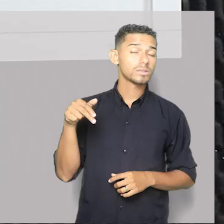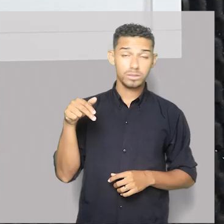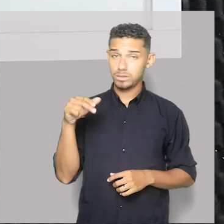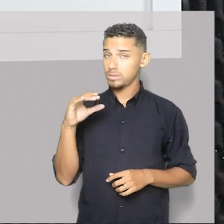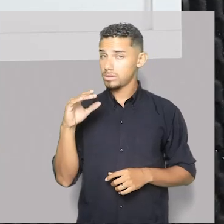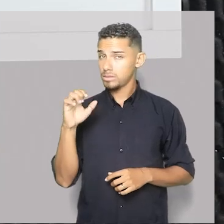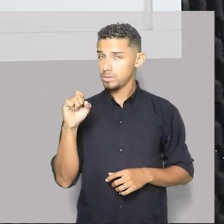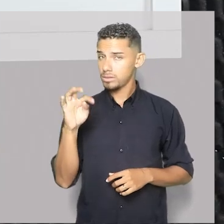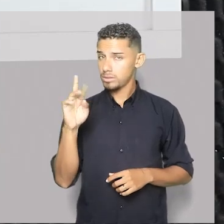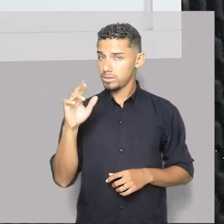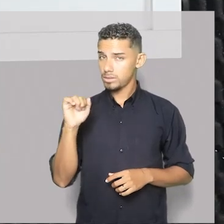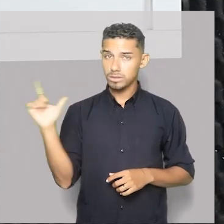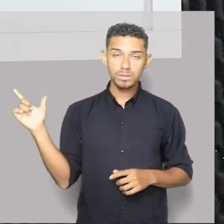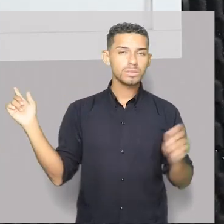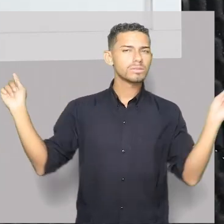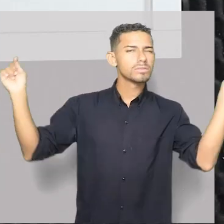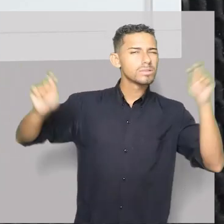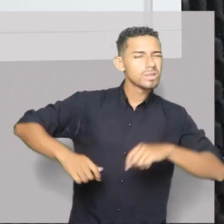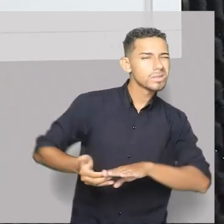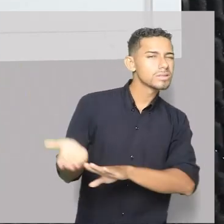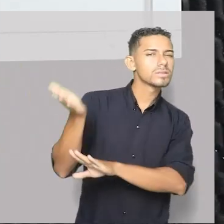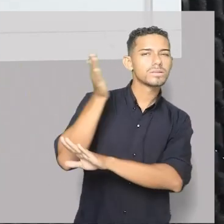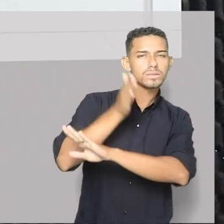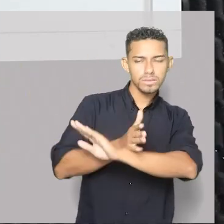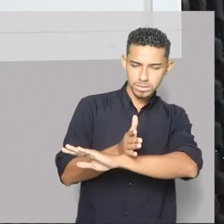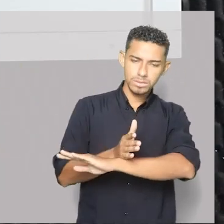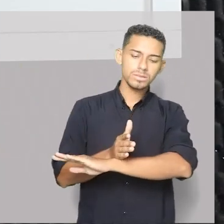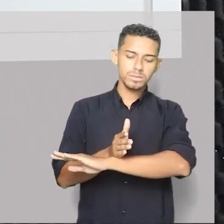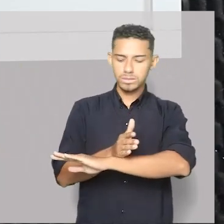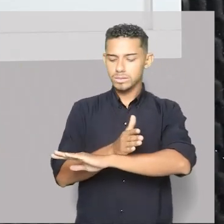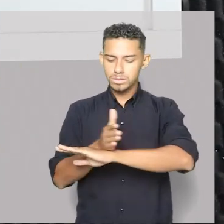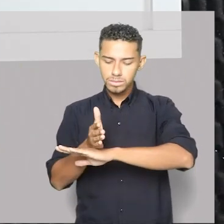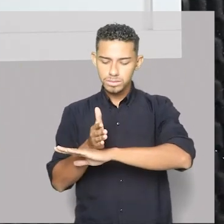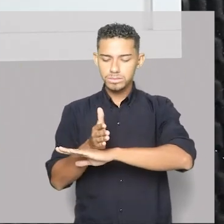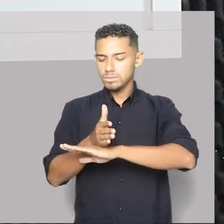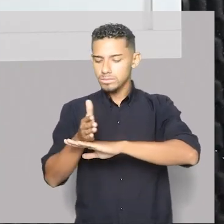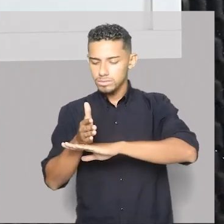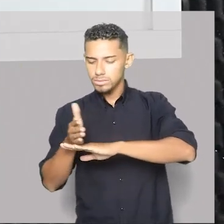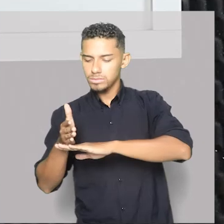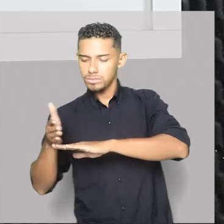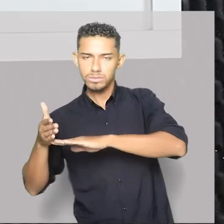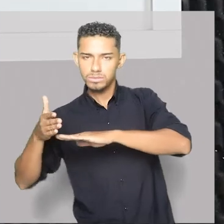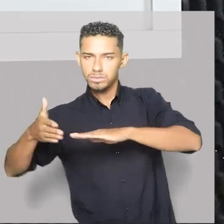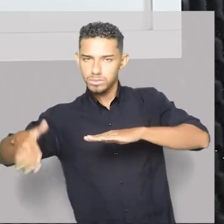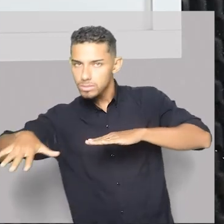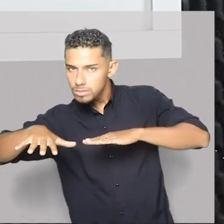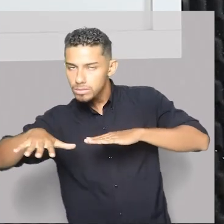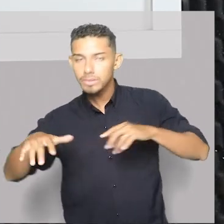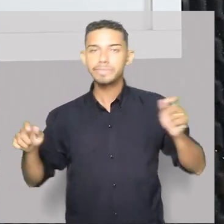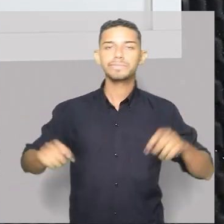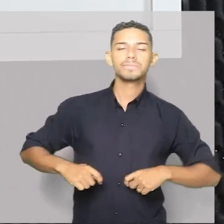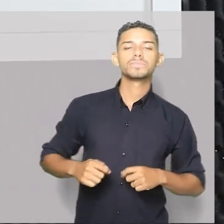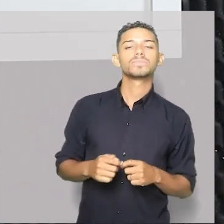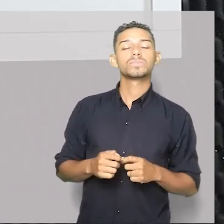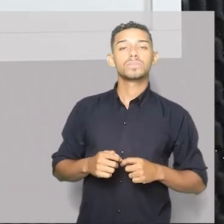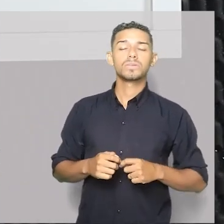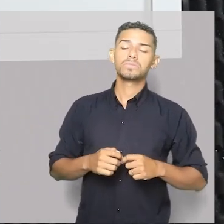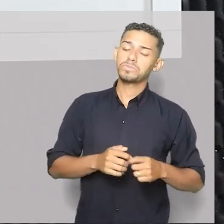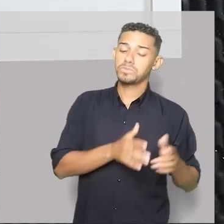depois das algas, a gente teve um ancestral mais recente. Depois desse, a gente teve outro. E